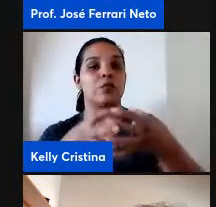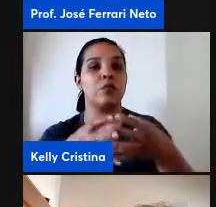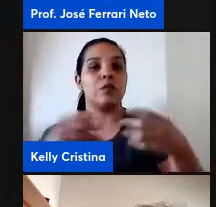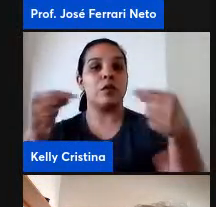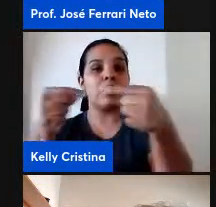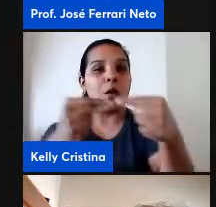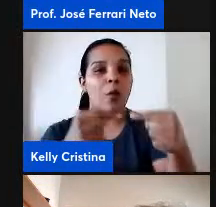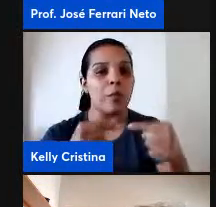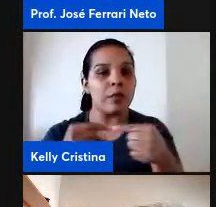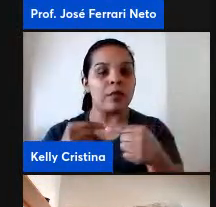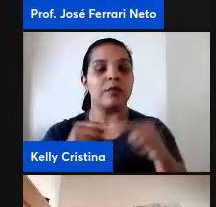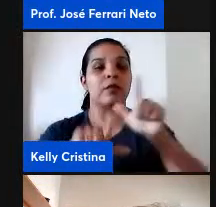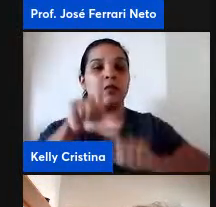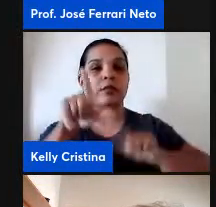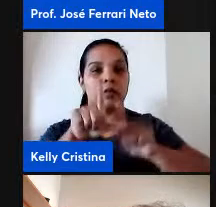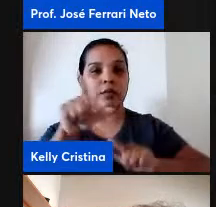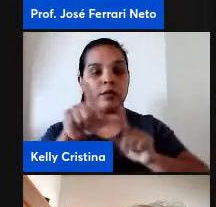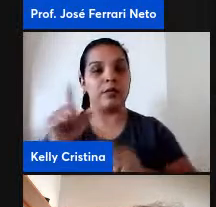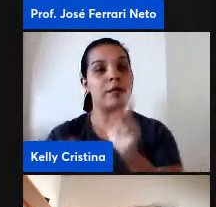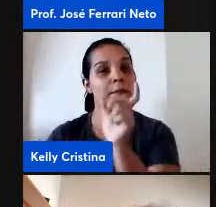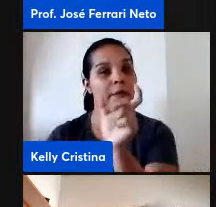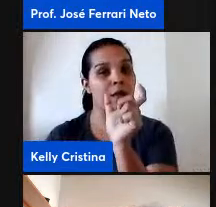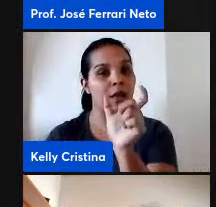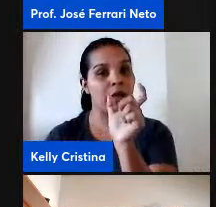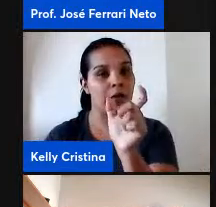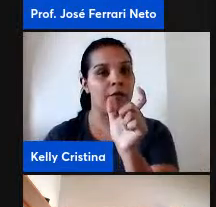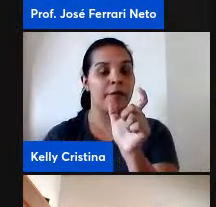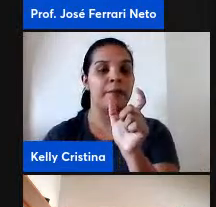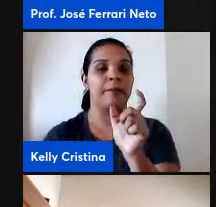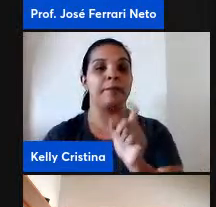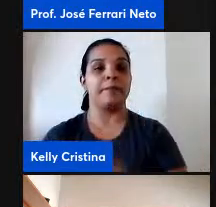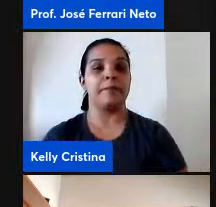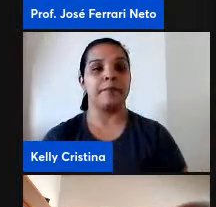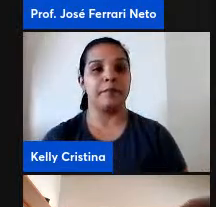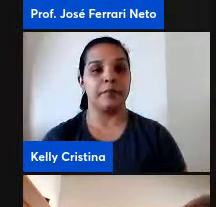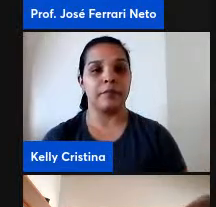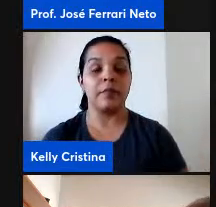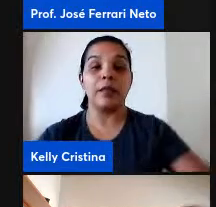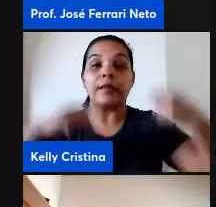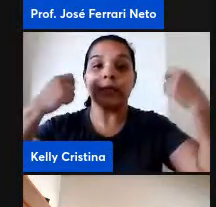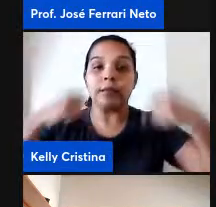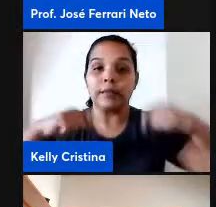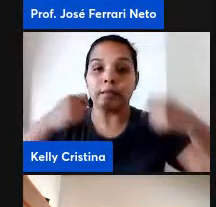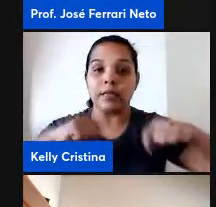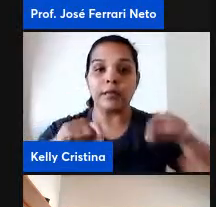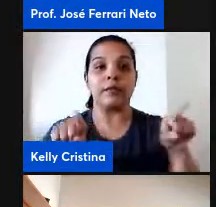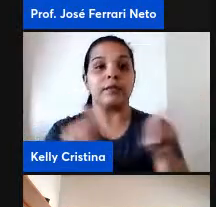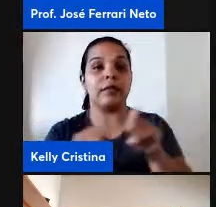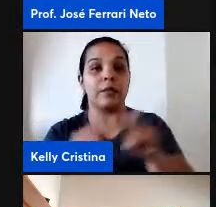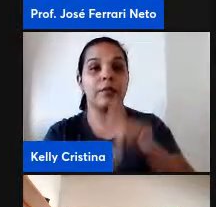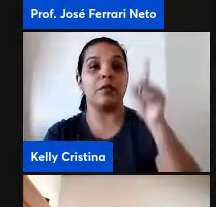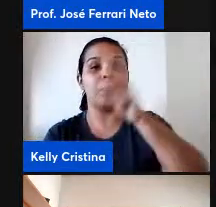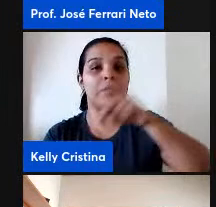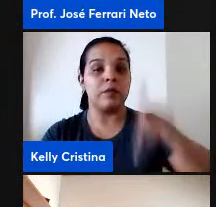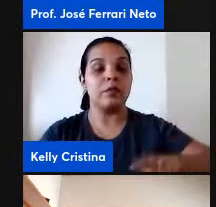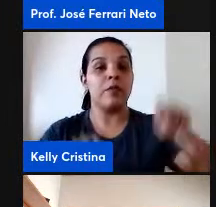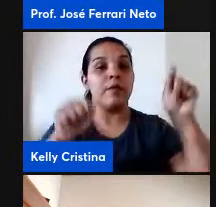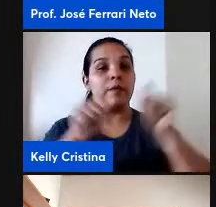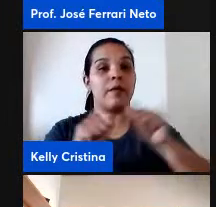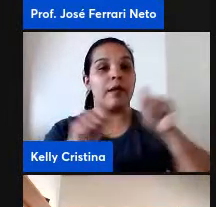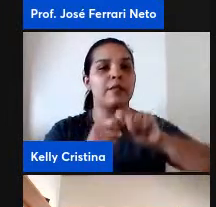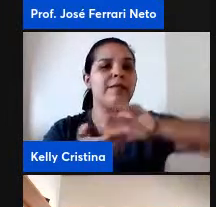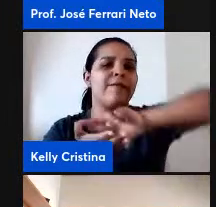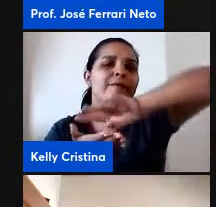das letras dessa palavra. Para proceder a isso, é necessário que o professor realize atividades